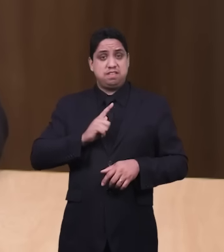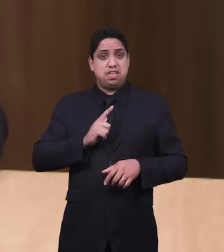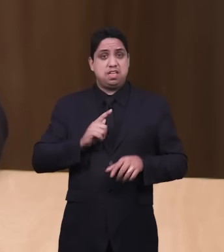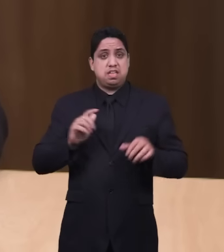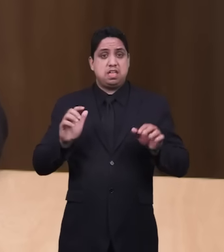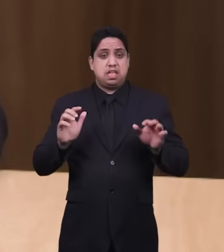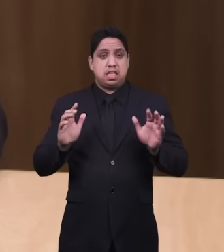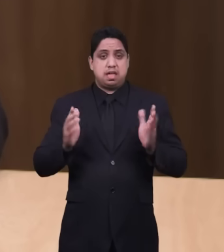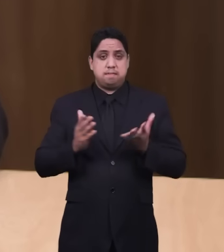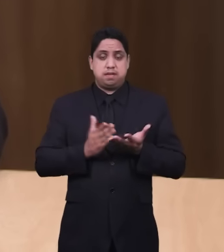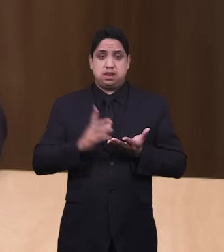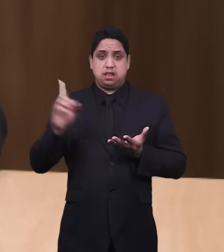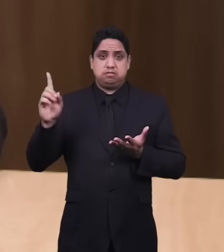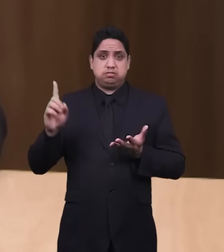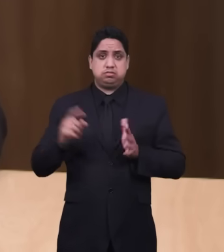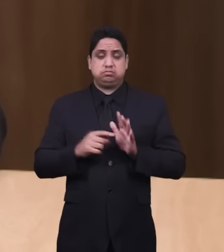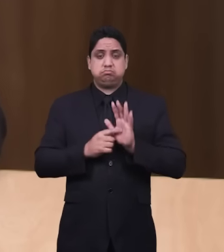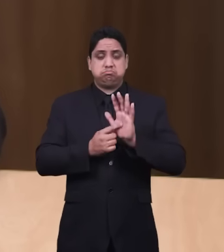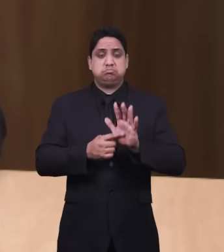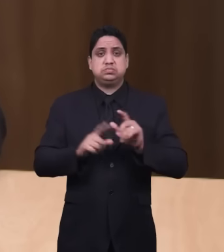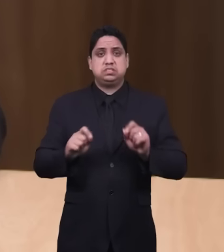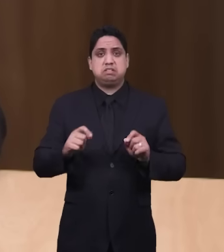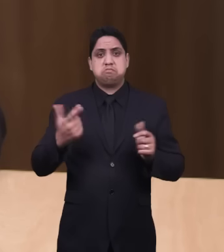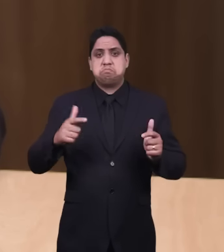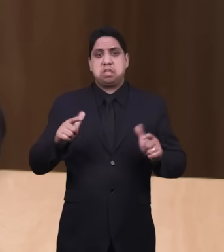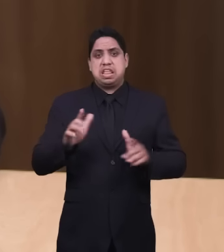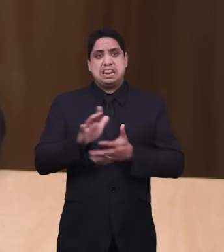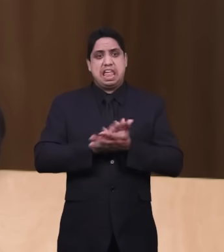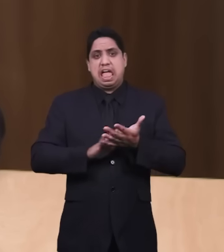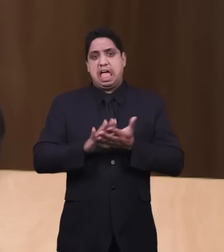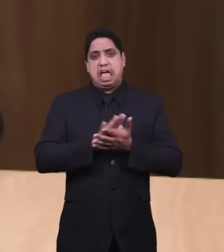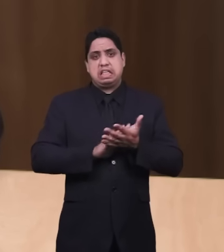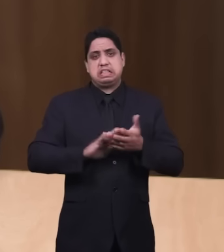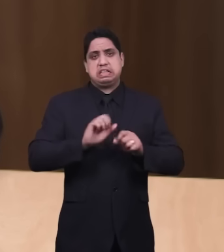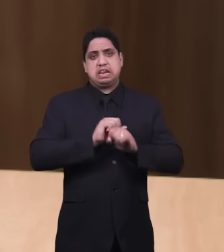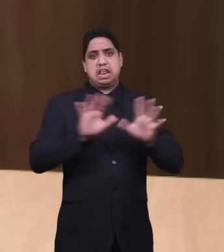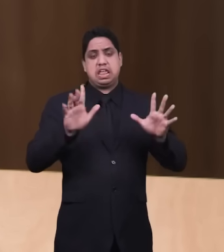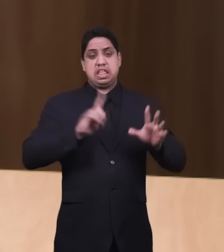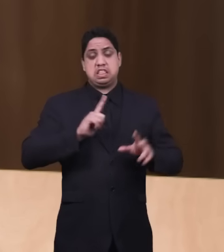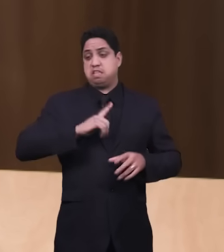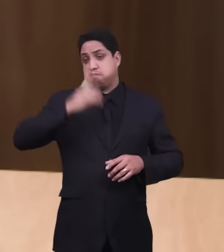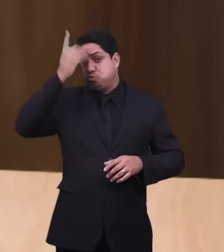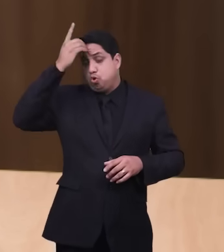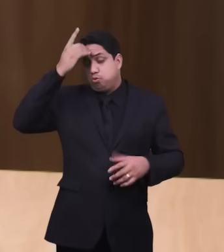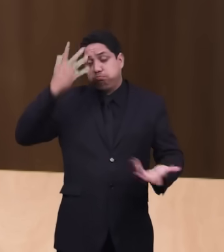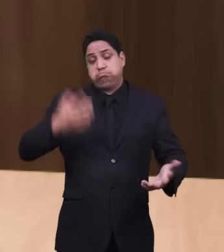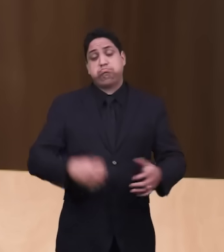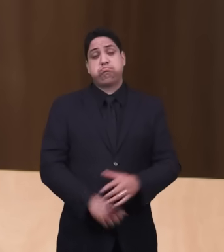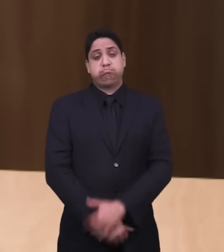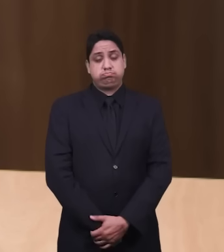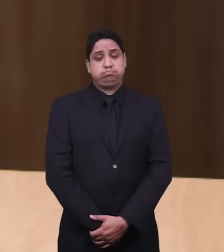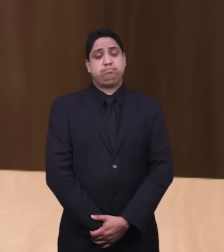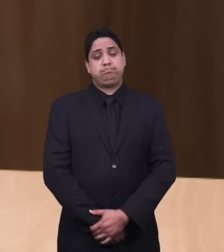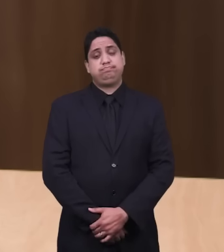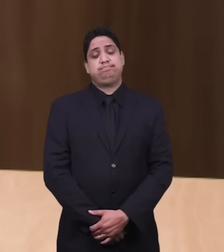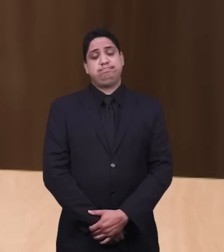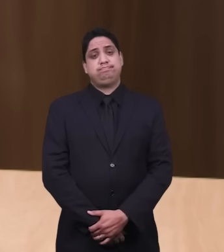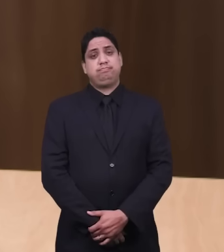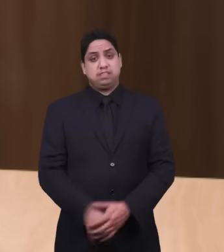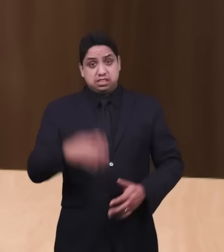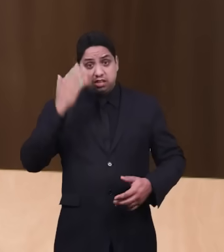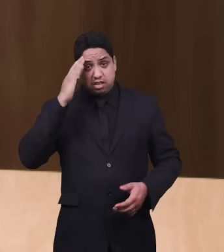não há, na descrição do batismo com o Espírito Santo de Paulo, nenhuma evidência que ele tenha tido naquele momento um dom. Entendeu? Com certeza.